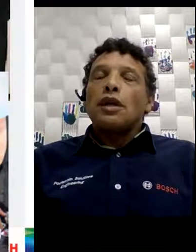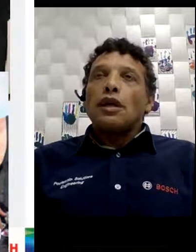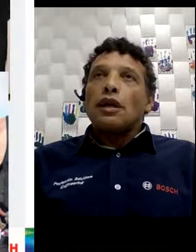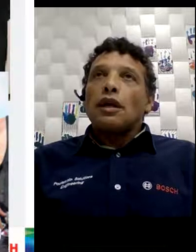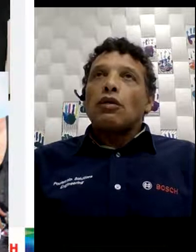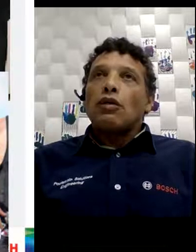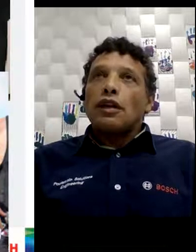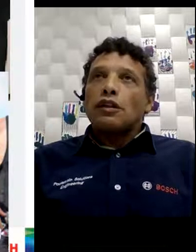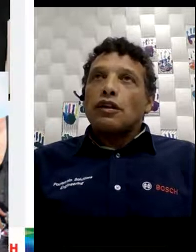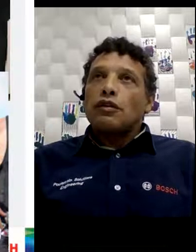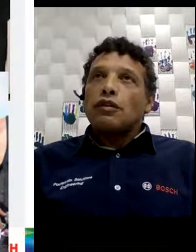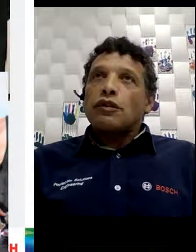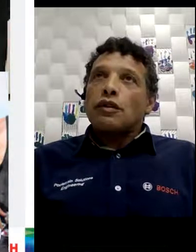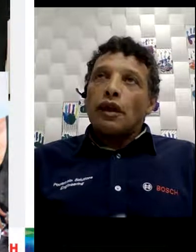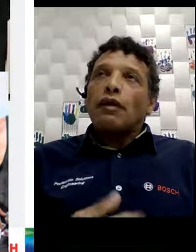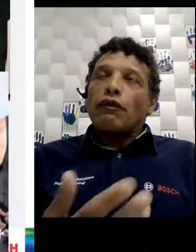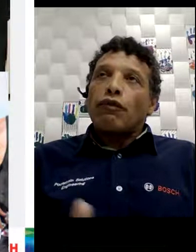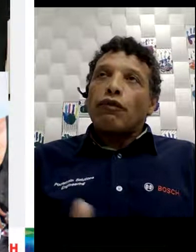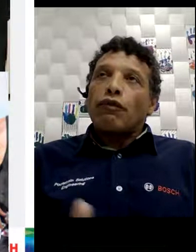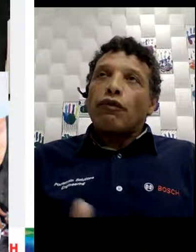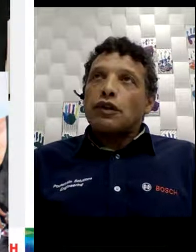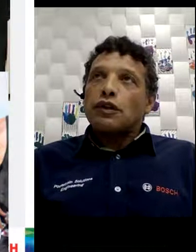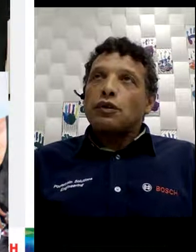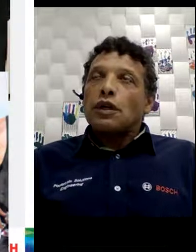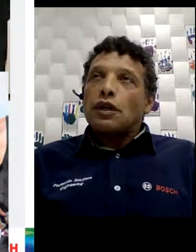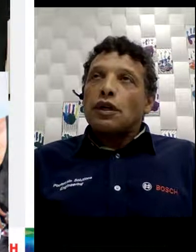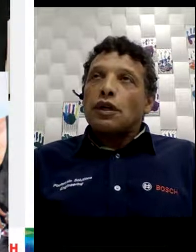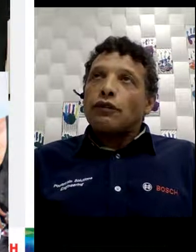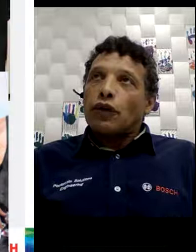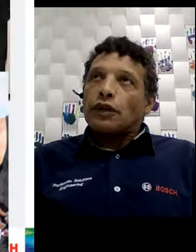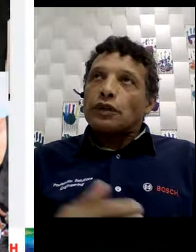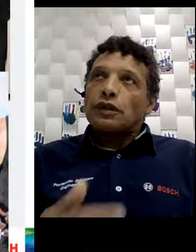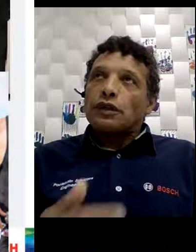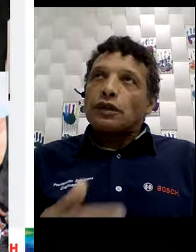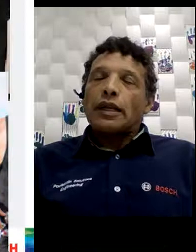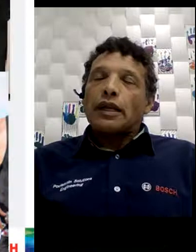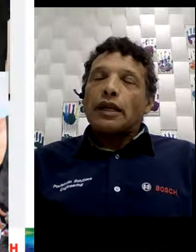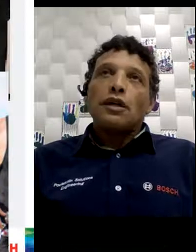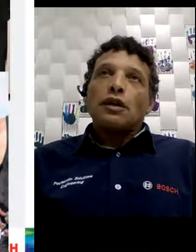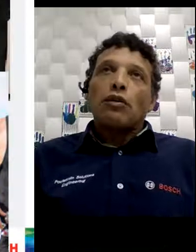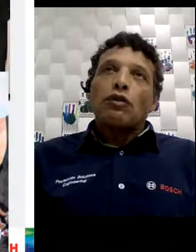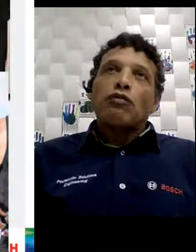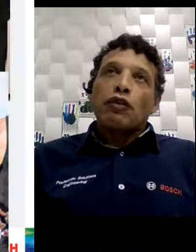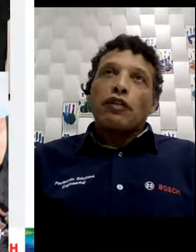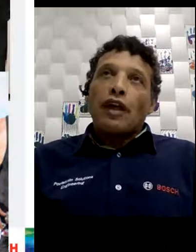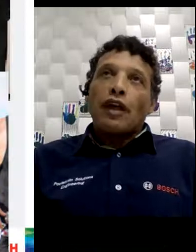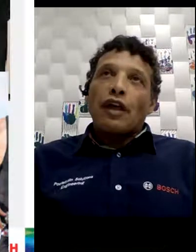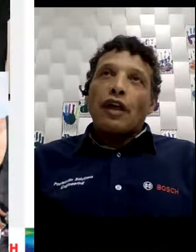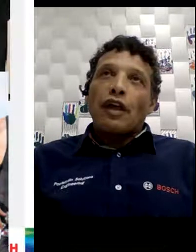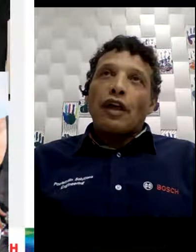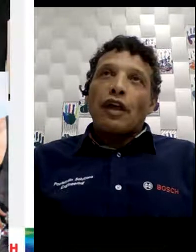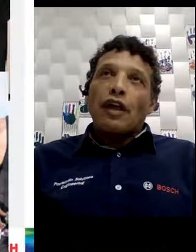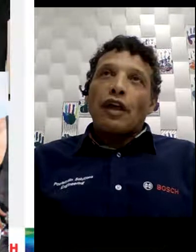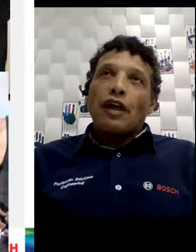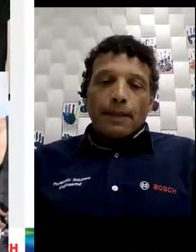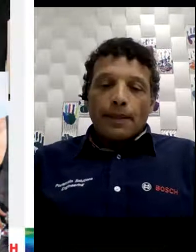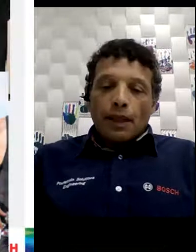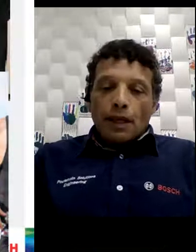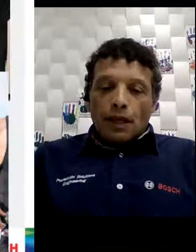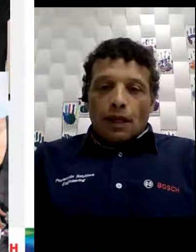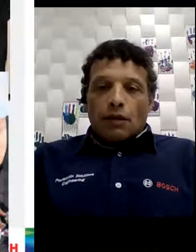todo e com interações fora do Brasil, fora da América Latina, com os processos de